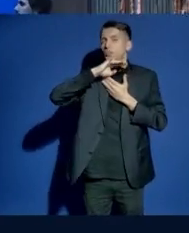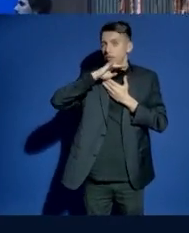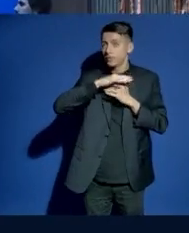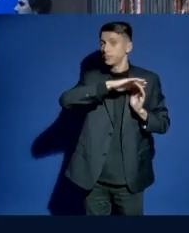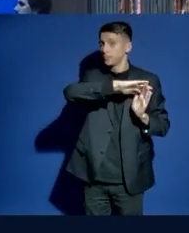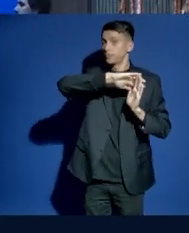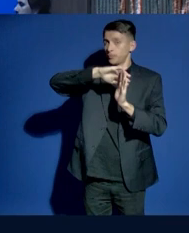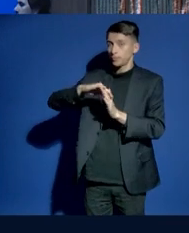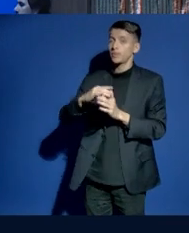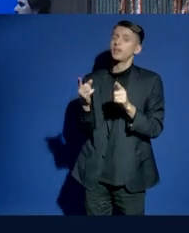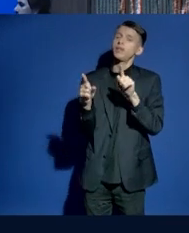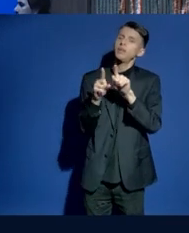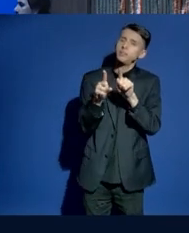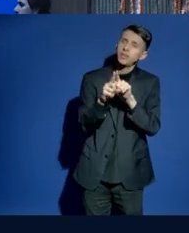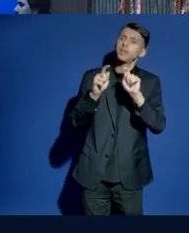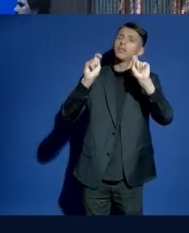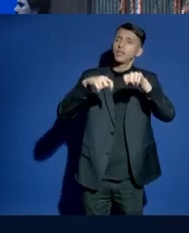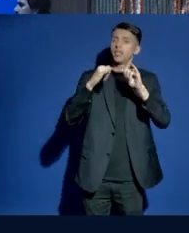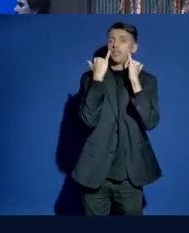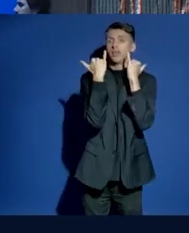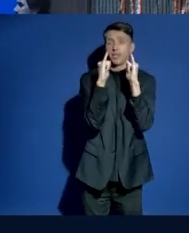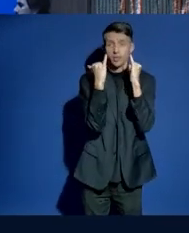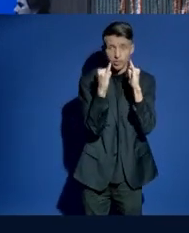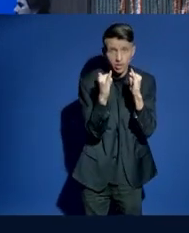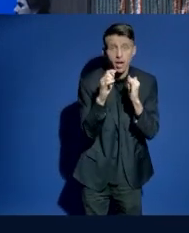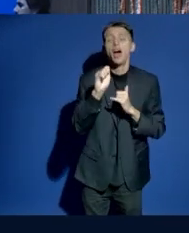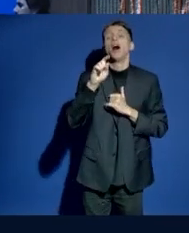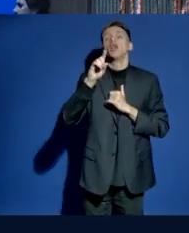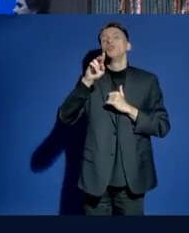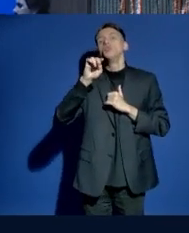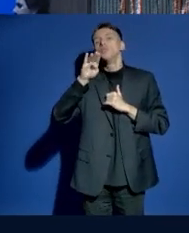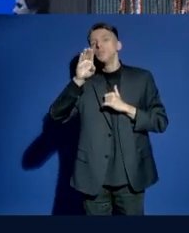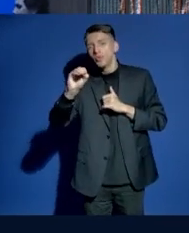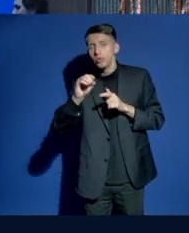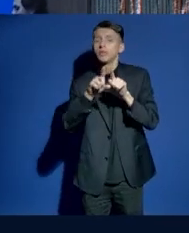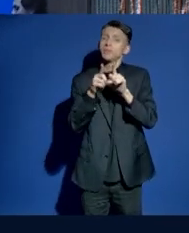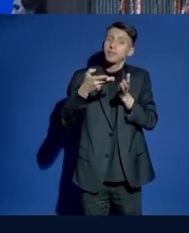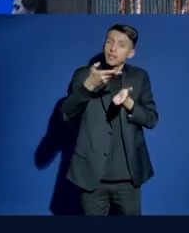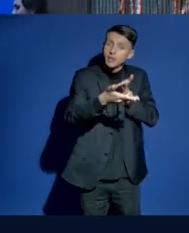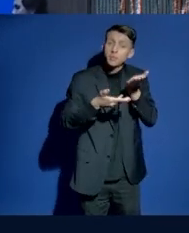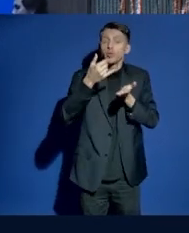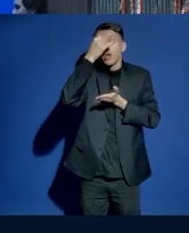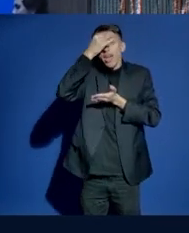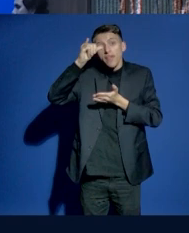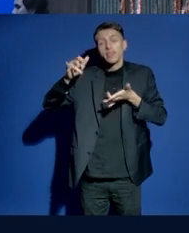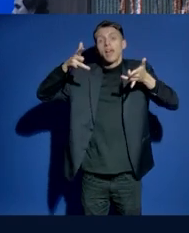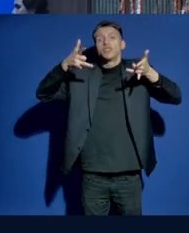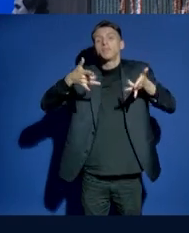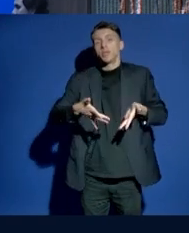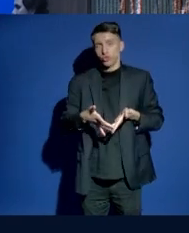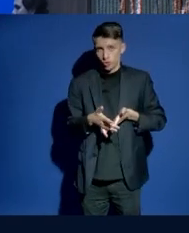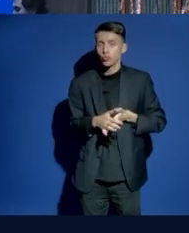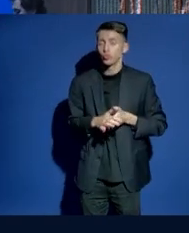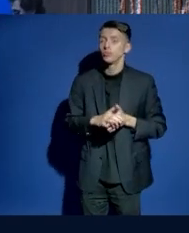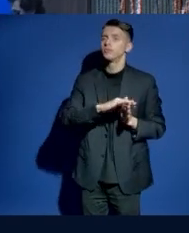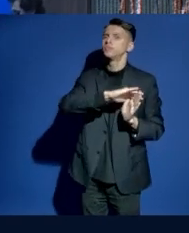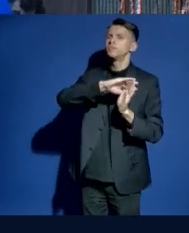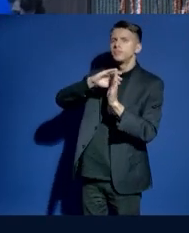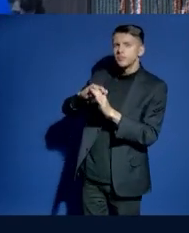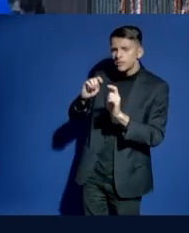não só energia mas também adubo energia e tratamento de resíduo evitando despesa da maneira correta mas é